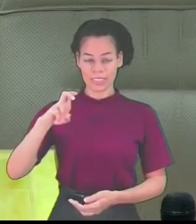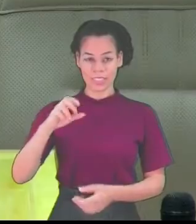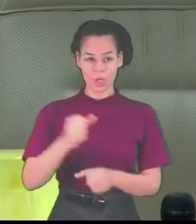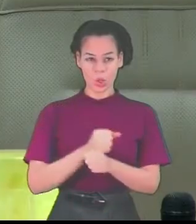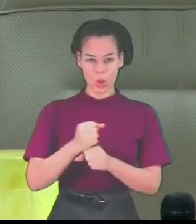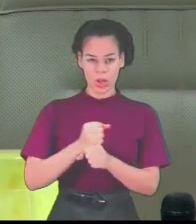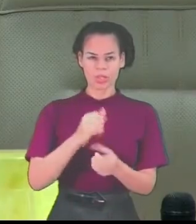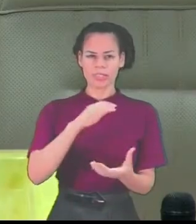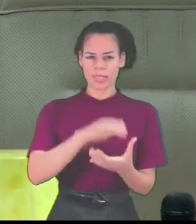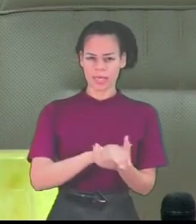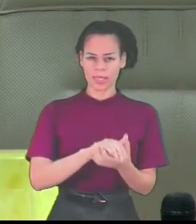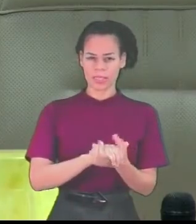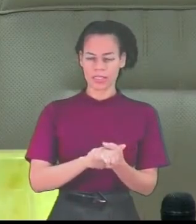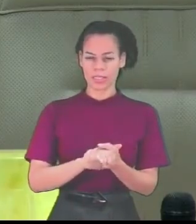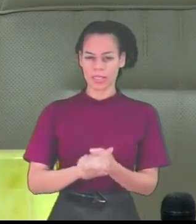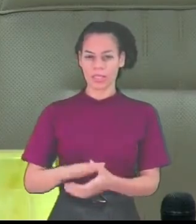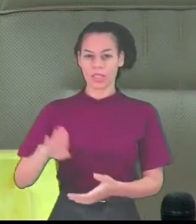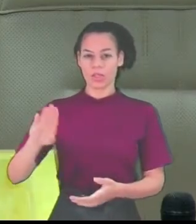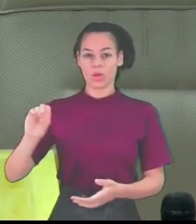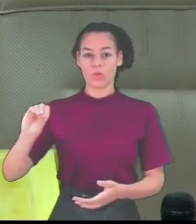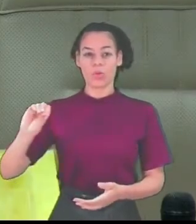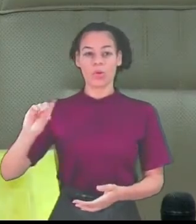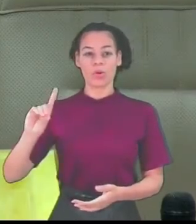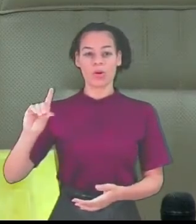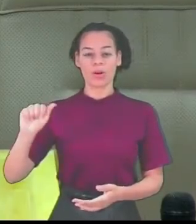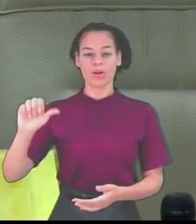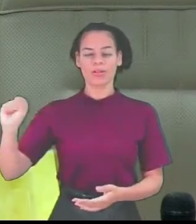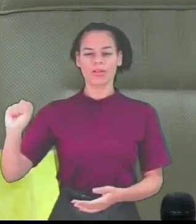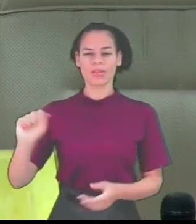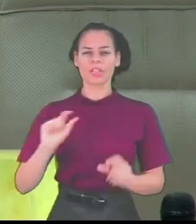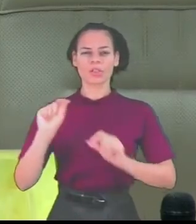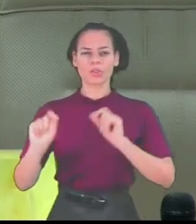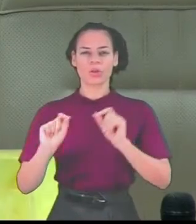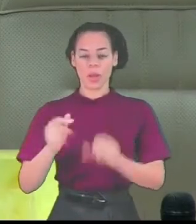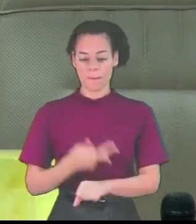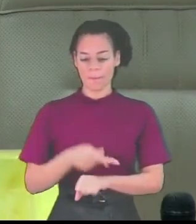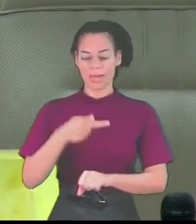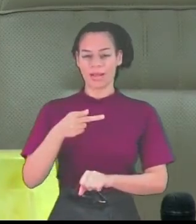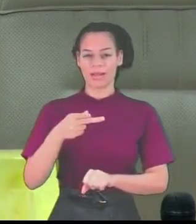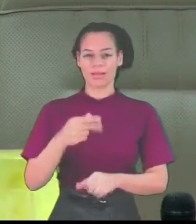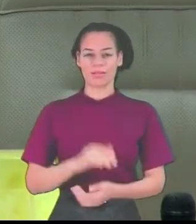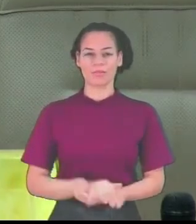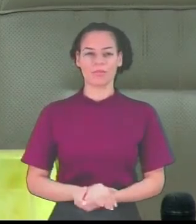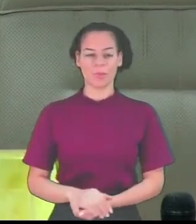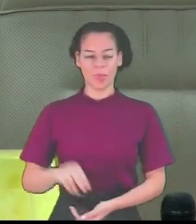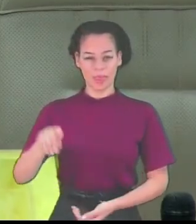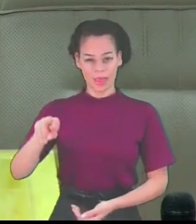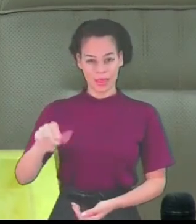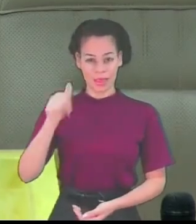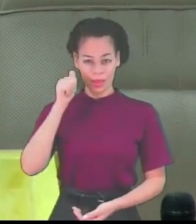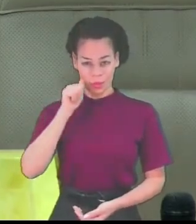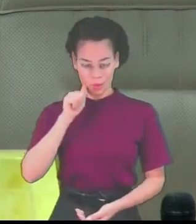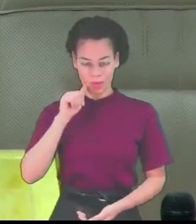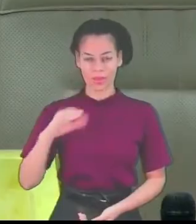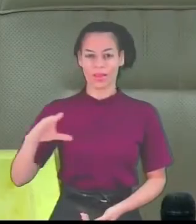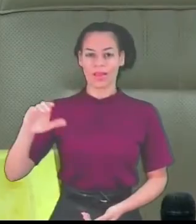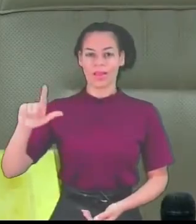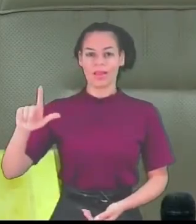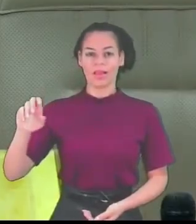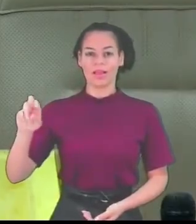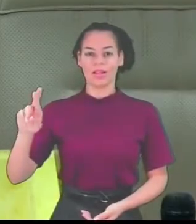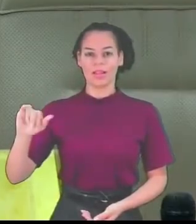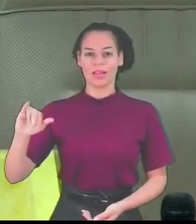prata ouro prata e ela é irmã da irmã Clara Ilda então ao casal e moeda